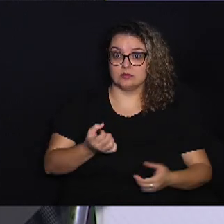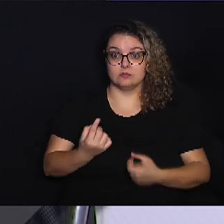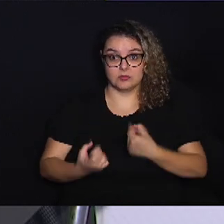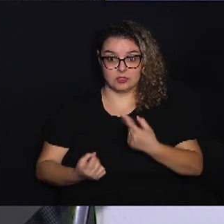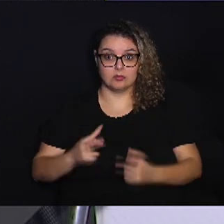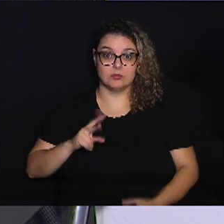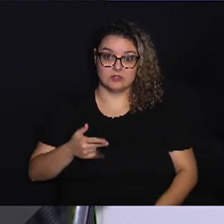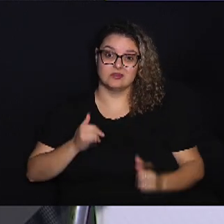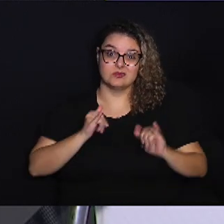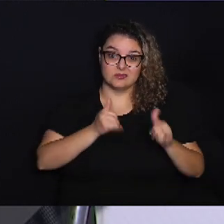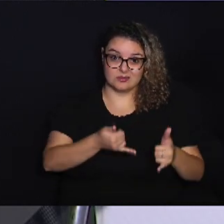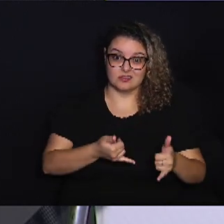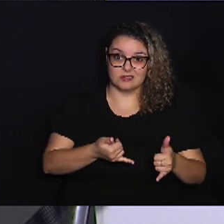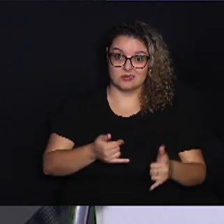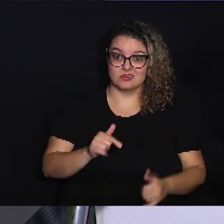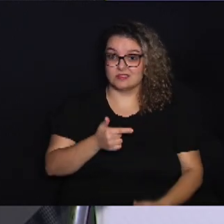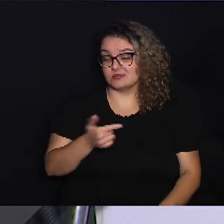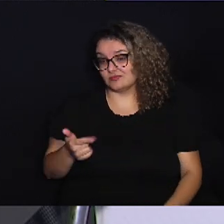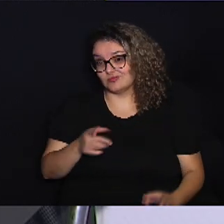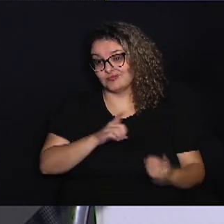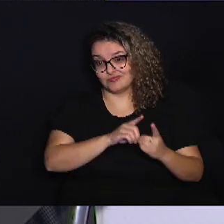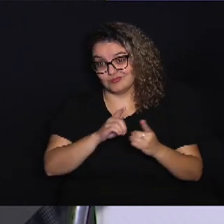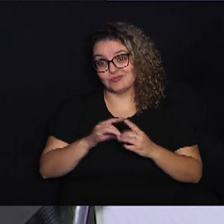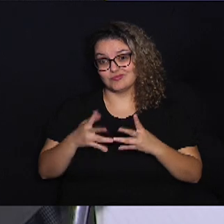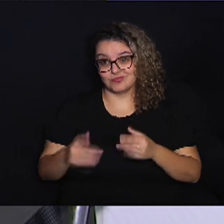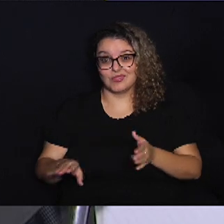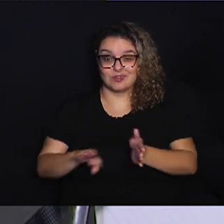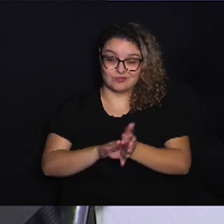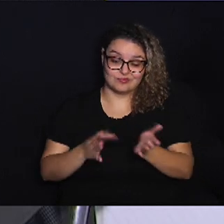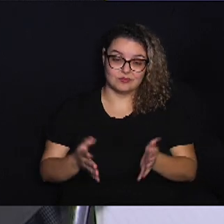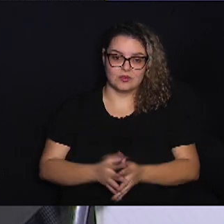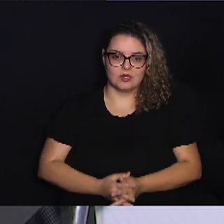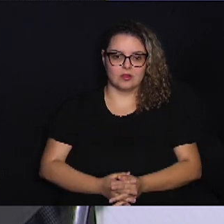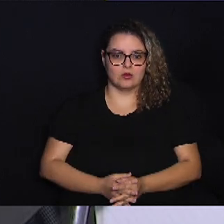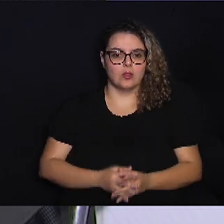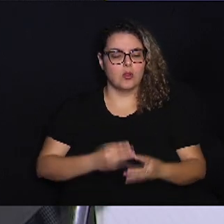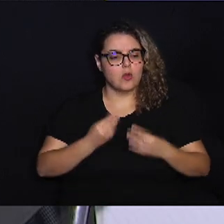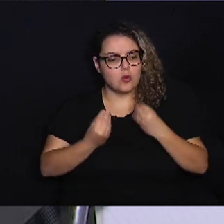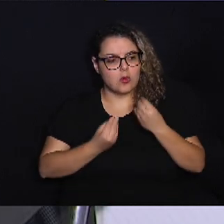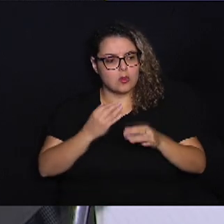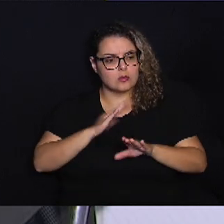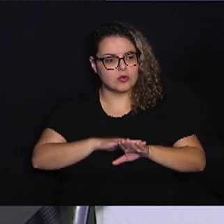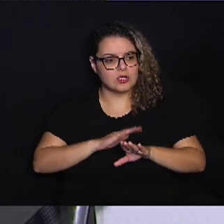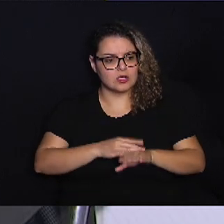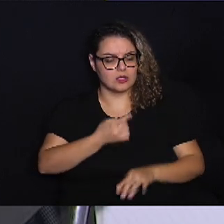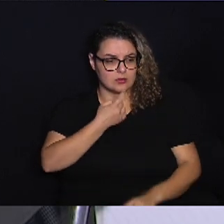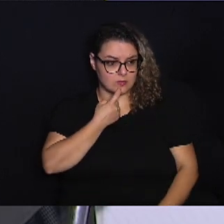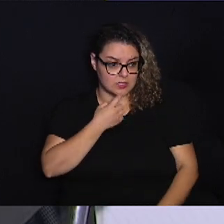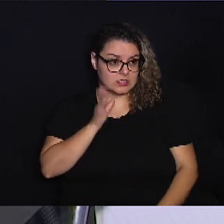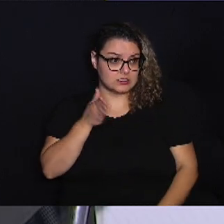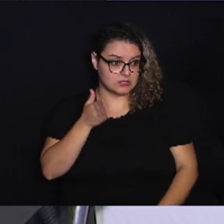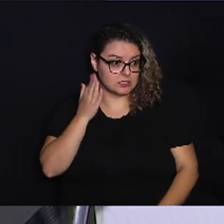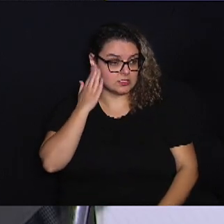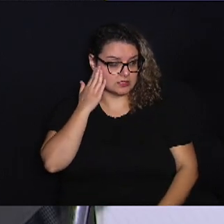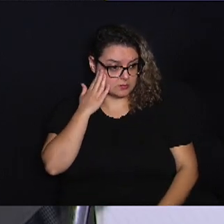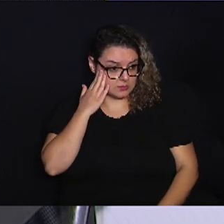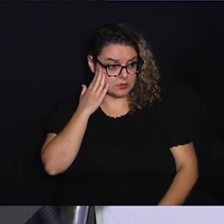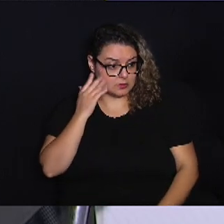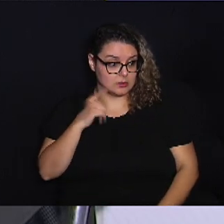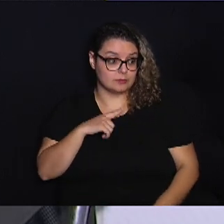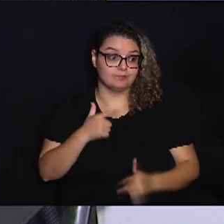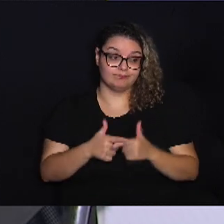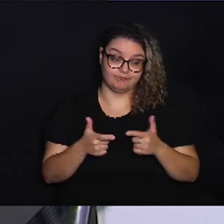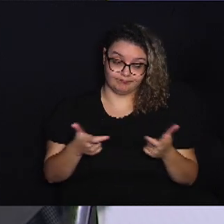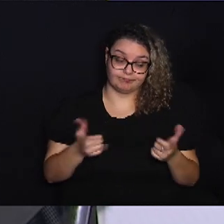de abandono, porque não dá para atender todos os casos que nos chegam. Né? Como que funciona? Campinas, a gente sabe que tem um grande problema,